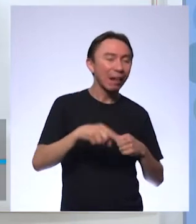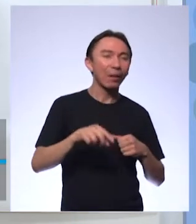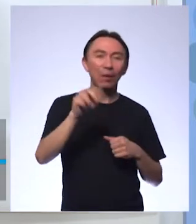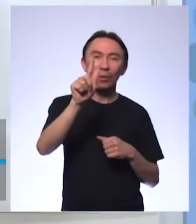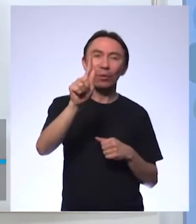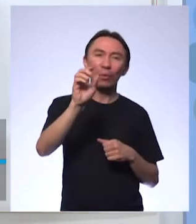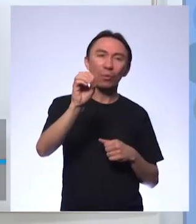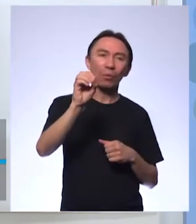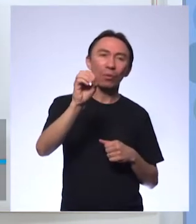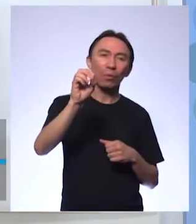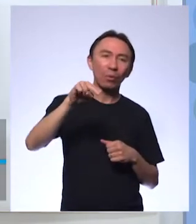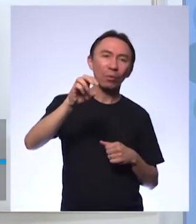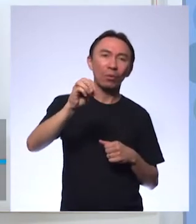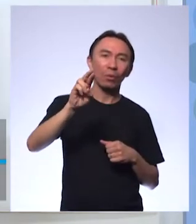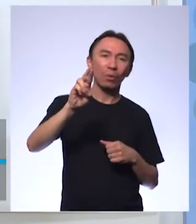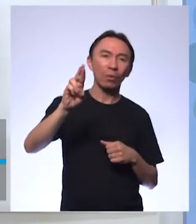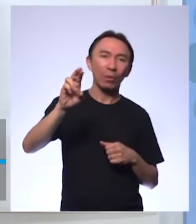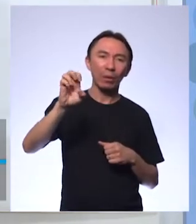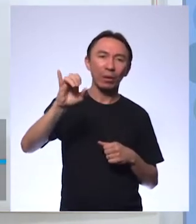ali da região